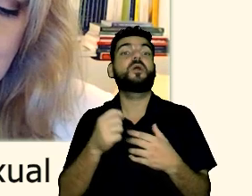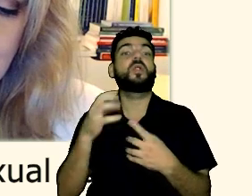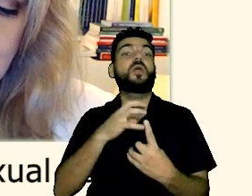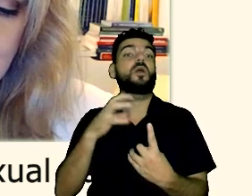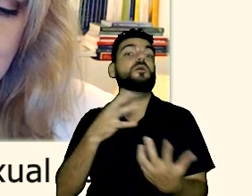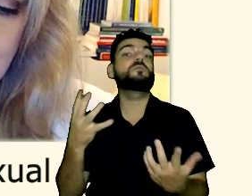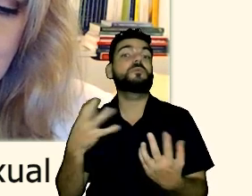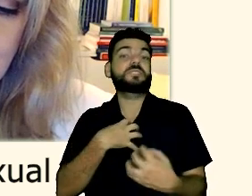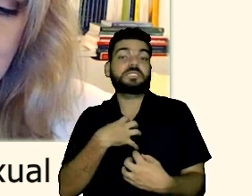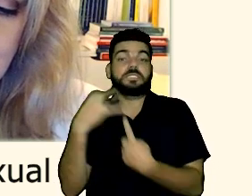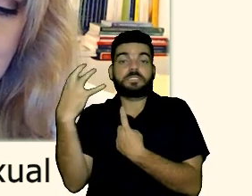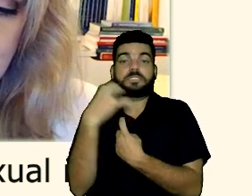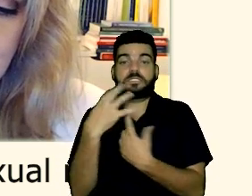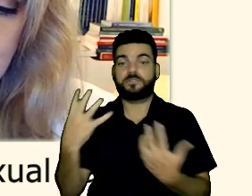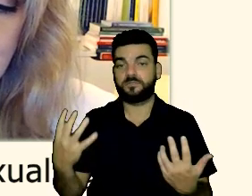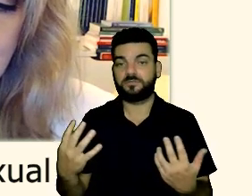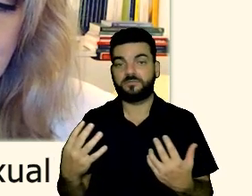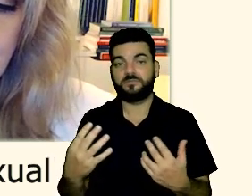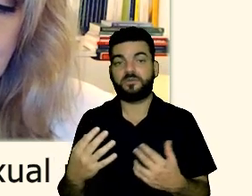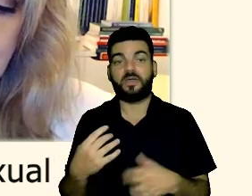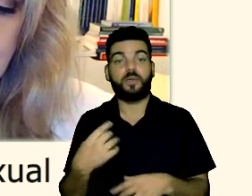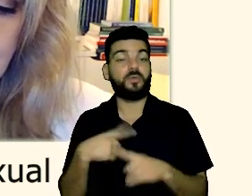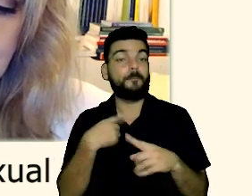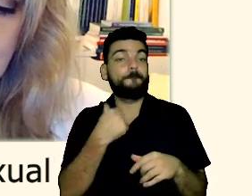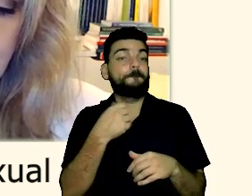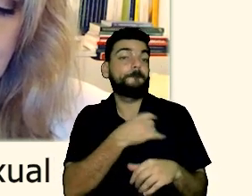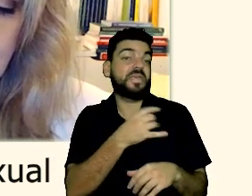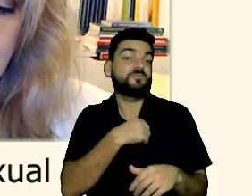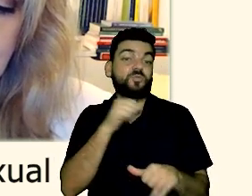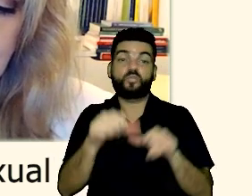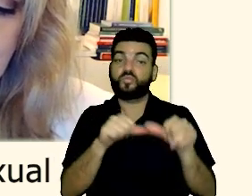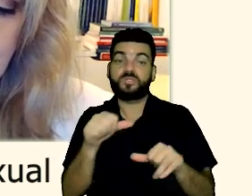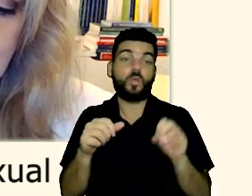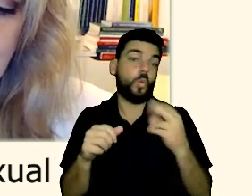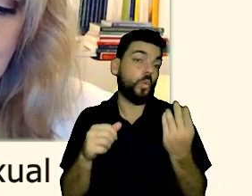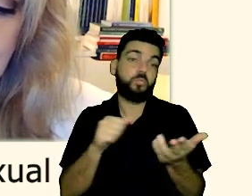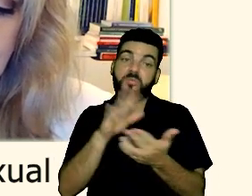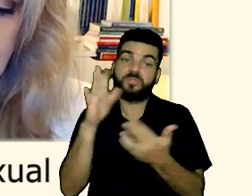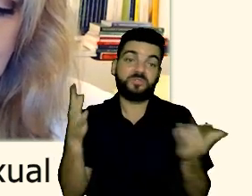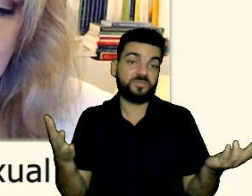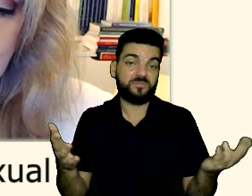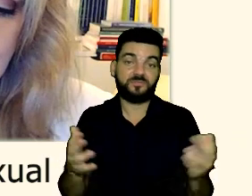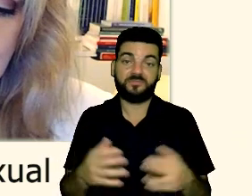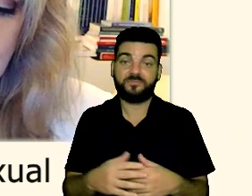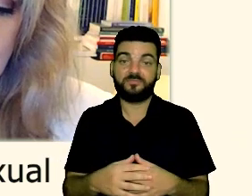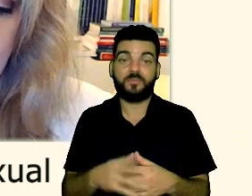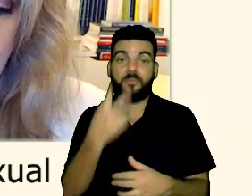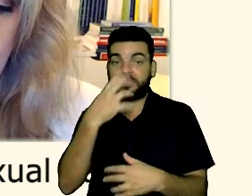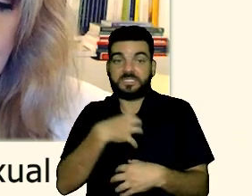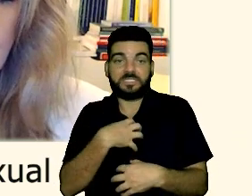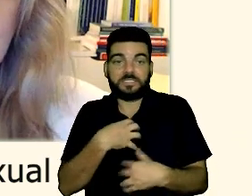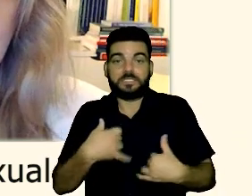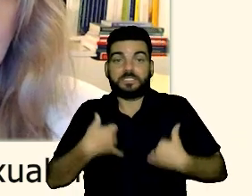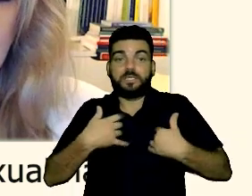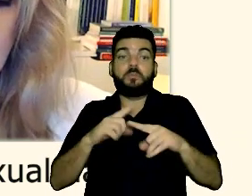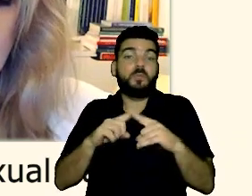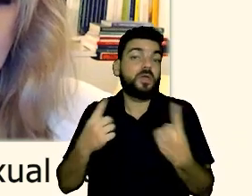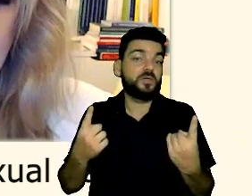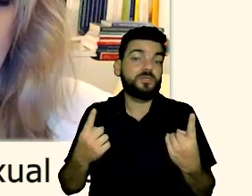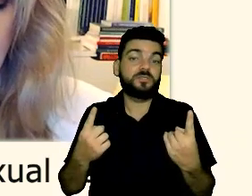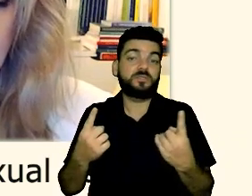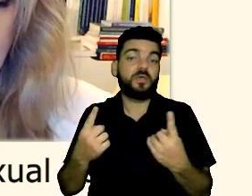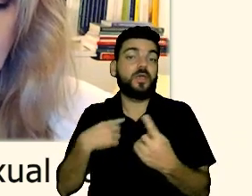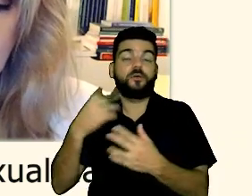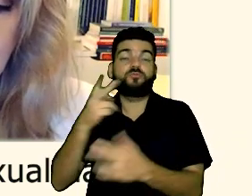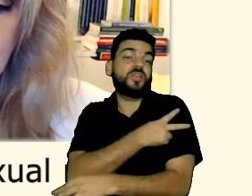muito grande, porque ela vai ser colocada à disposição e vai trabalhar aonde? Vai ter que mudar de